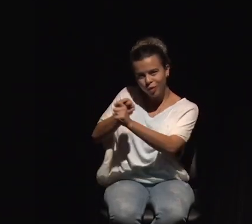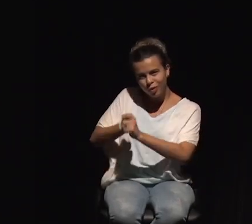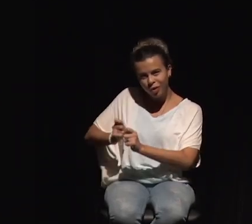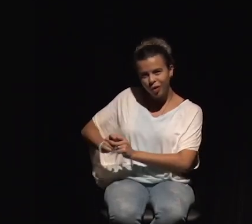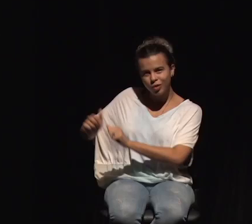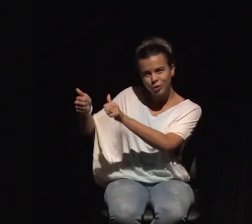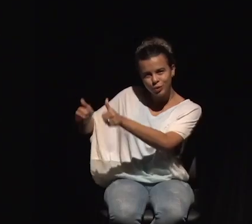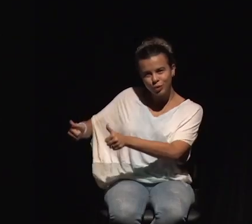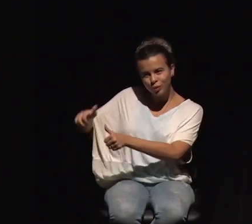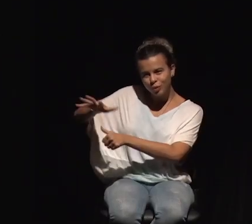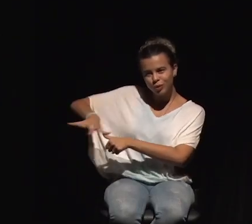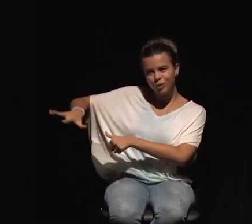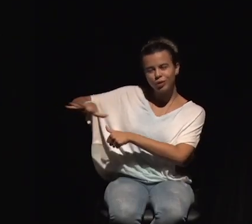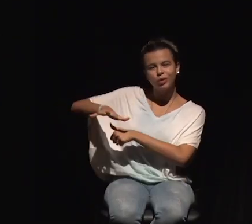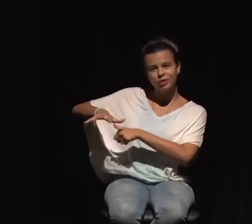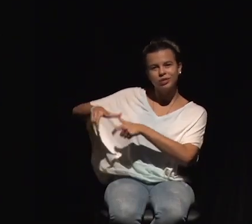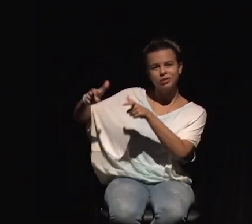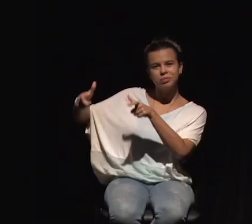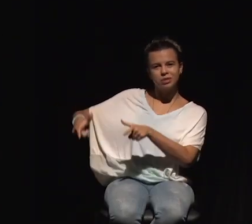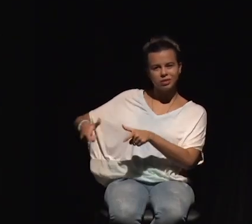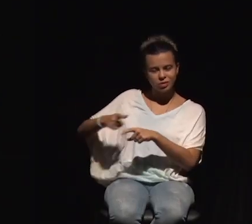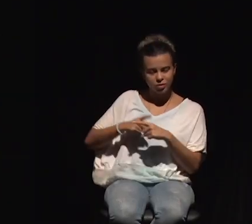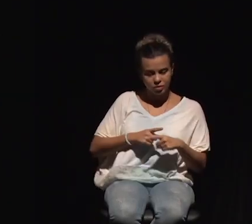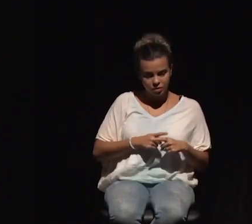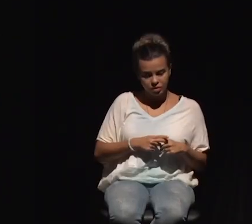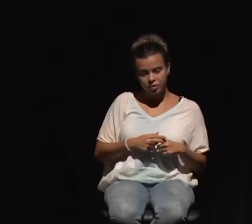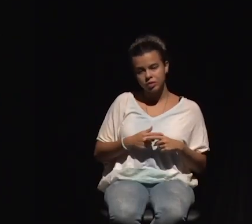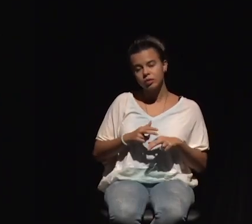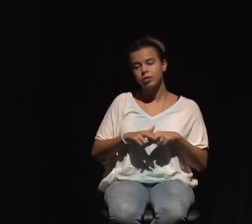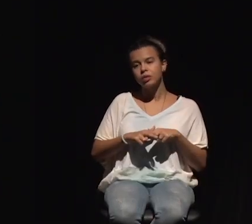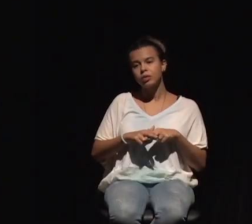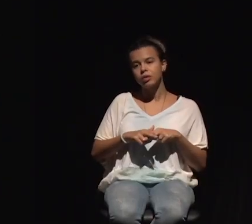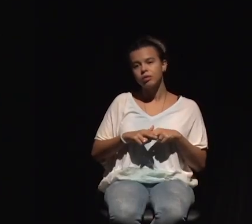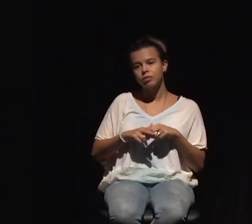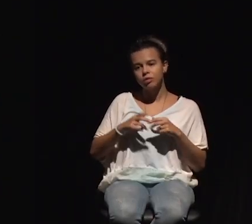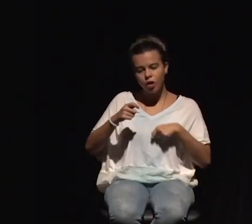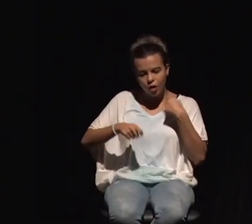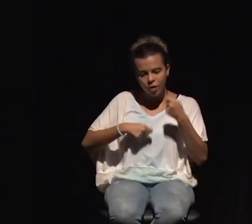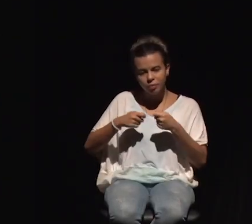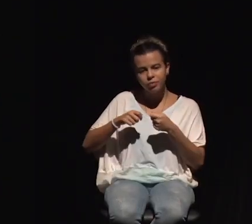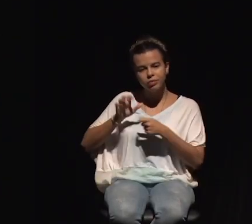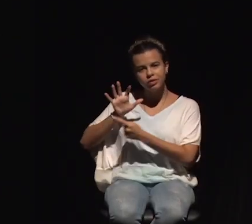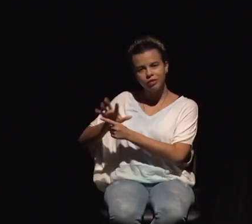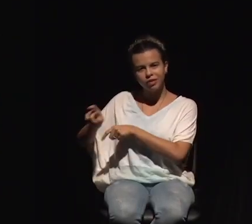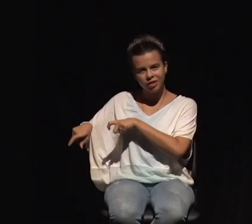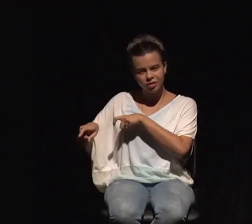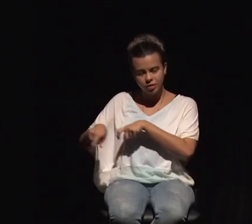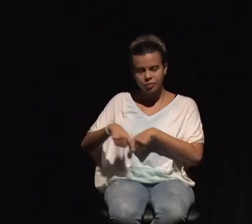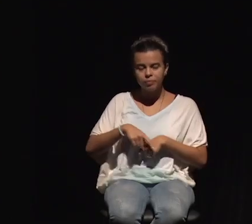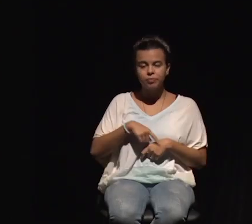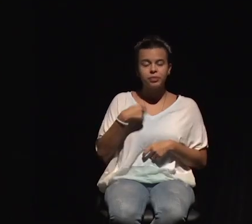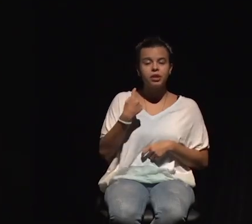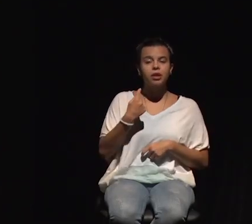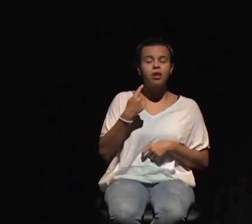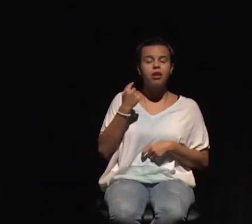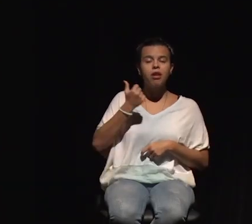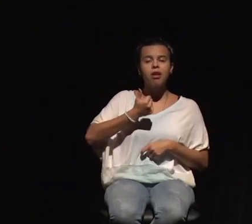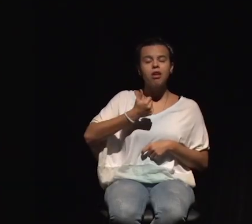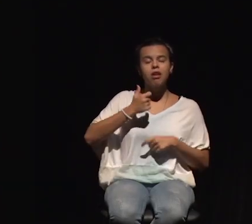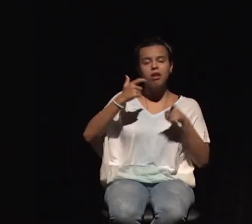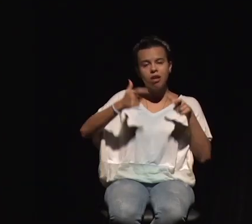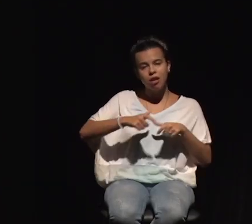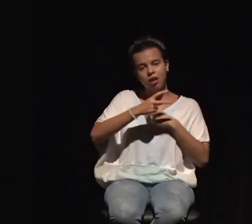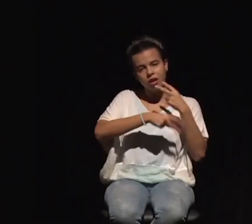que lhe foi destinado na bienal então foi o mezanino e um restaurante não é um espaço que costuma ser